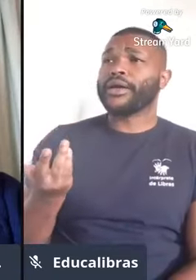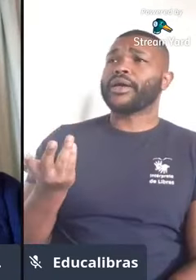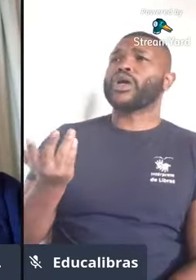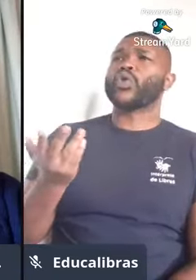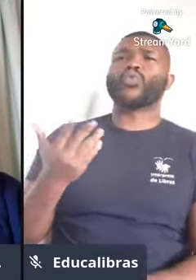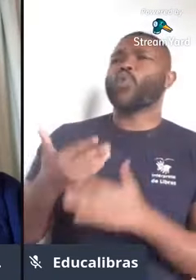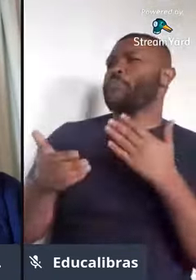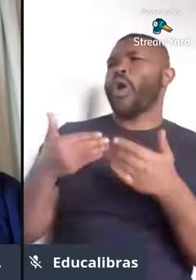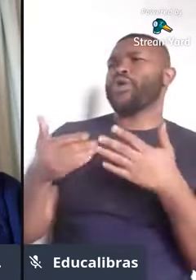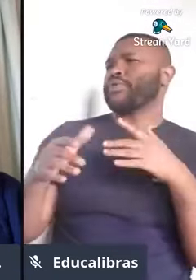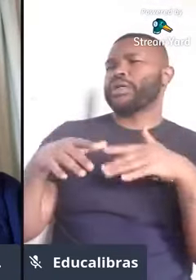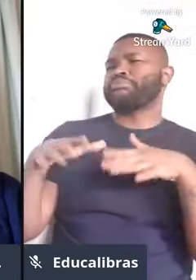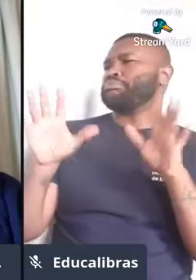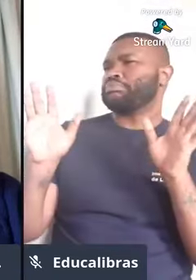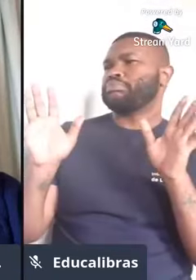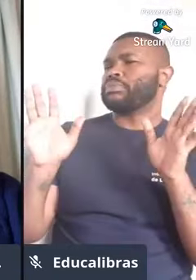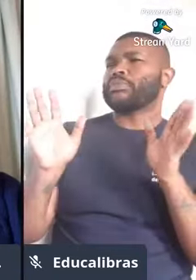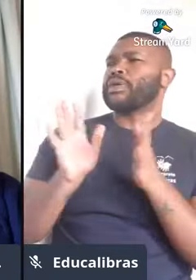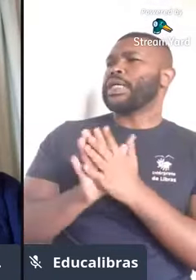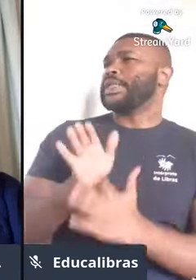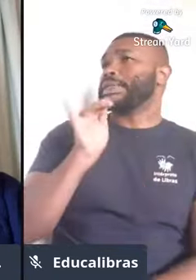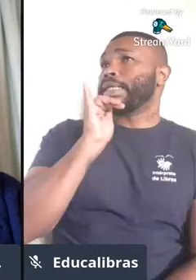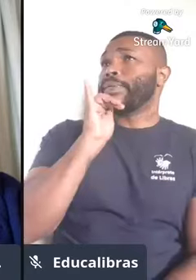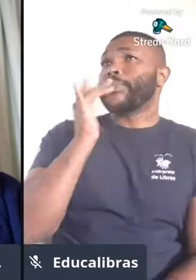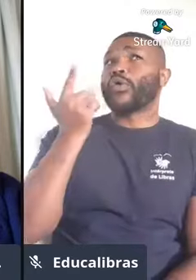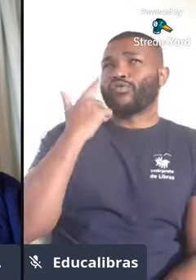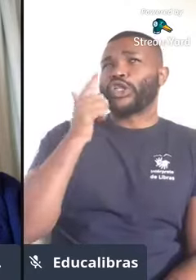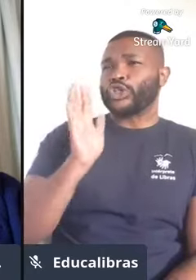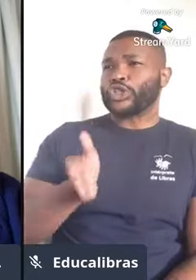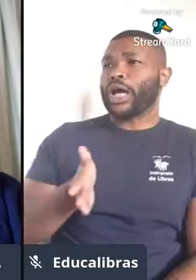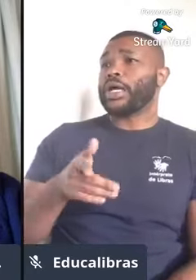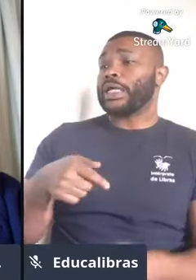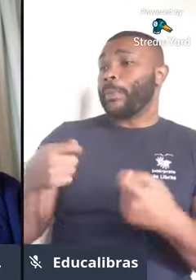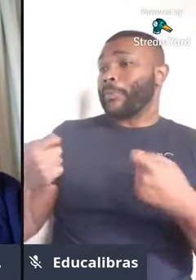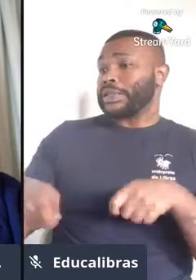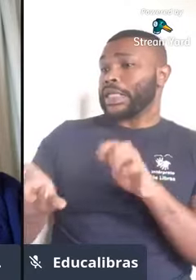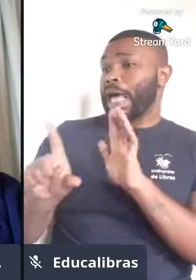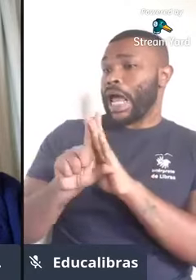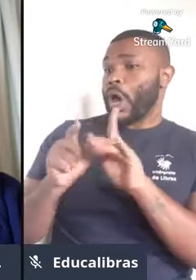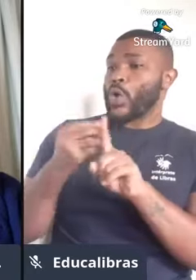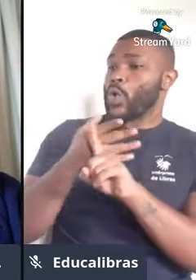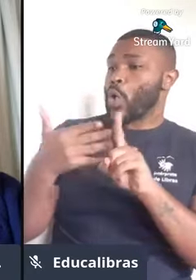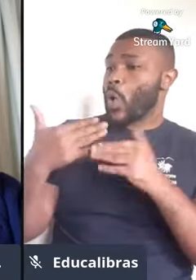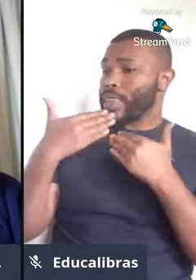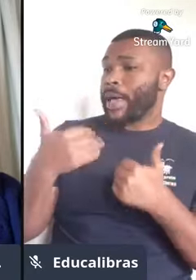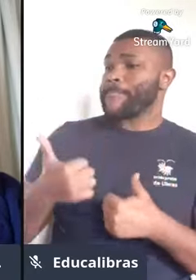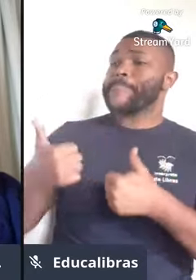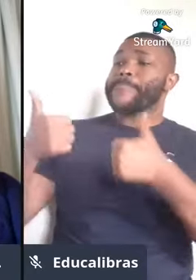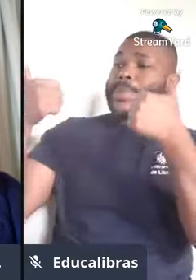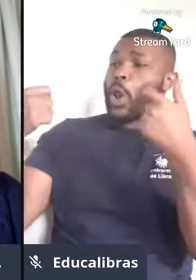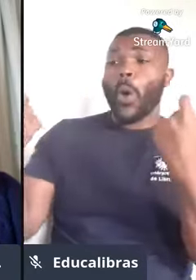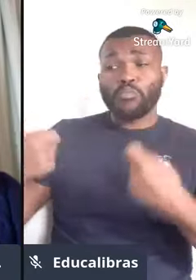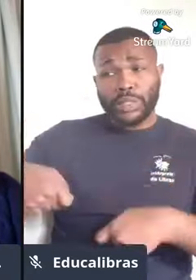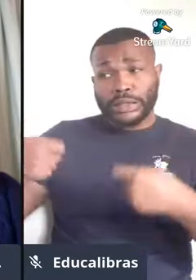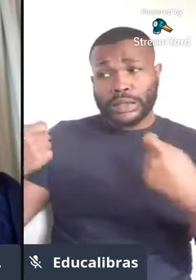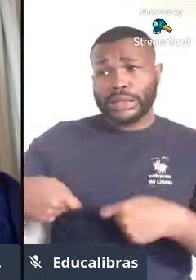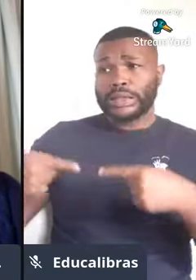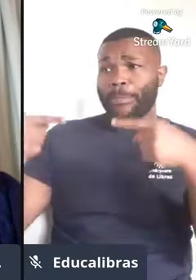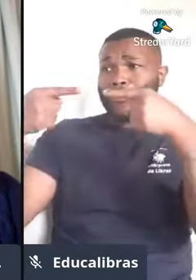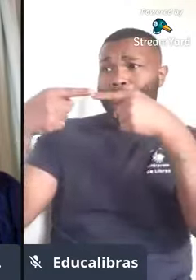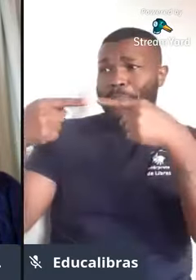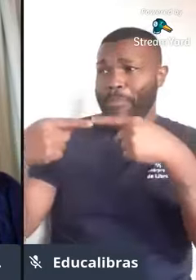venha, putz, precisamos melhorar a lei de cotas, precisamos aperfeiçoar a lei de cotas. Todo